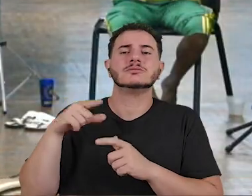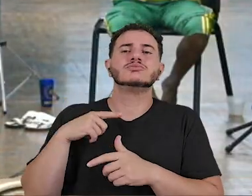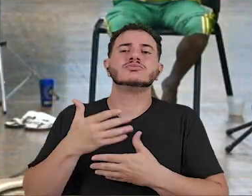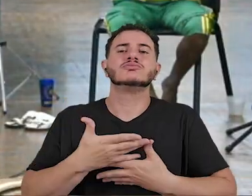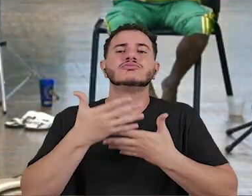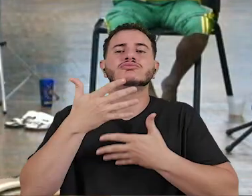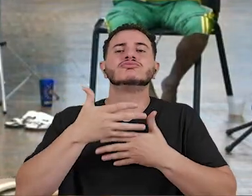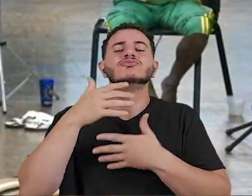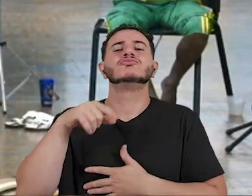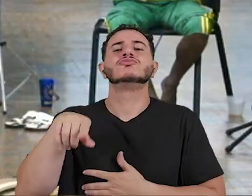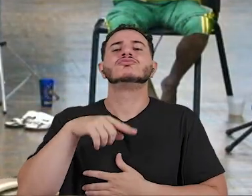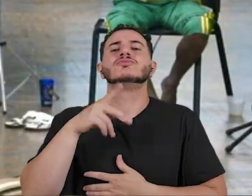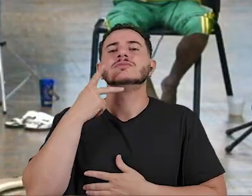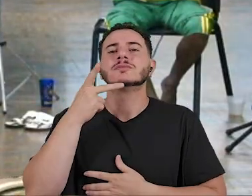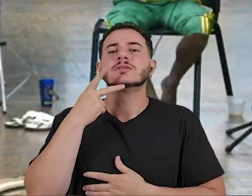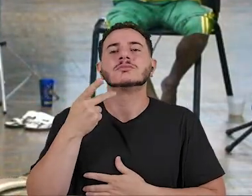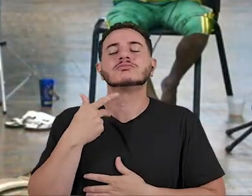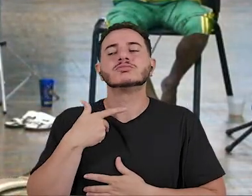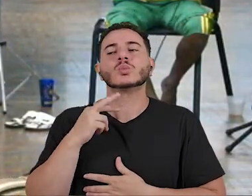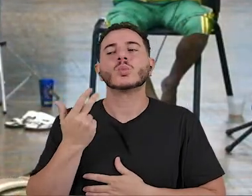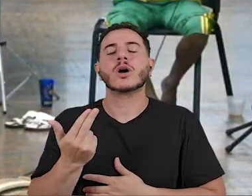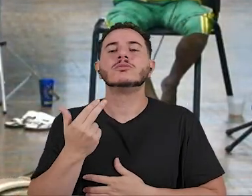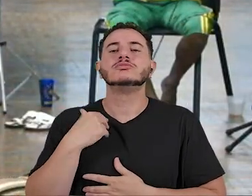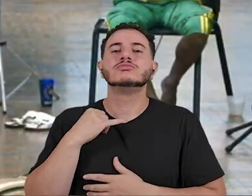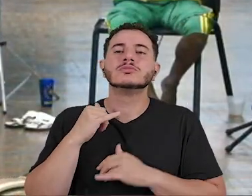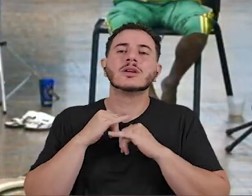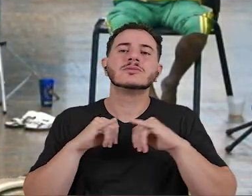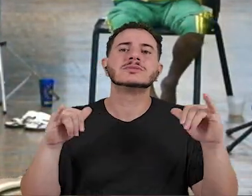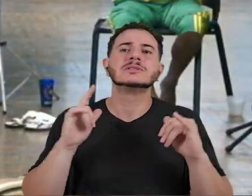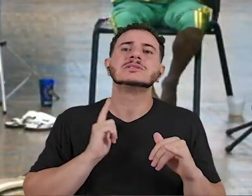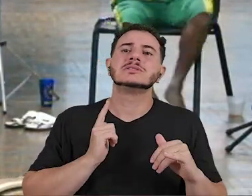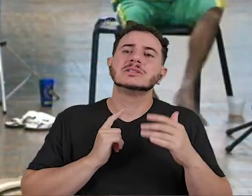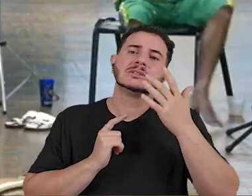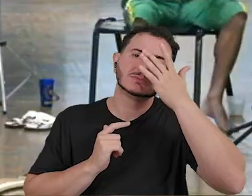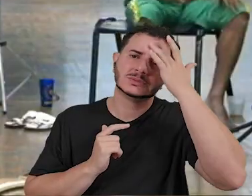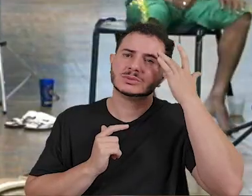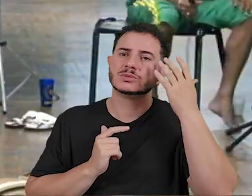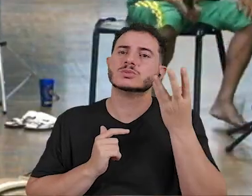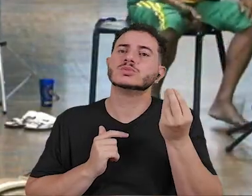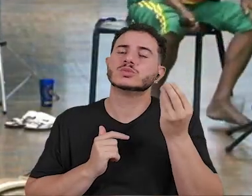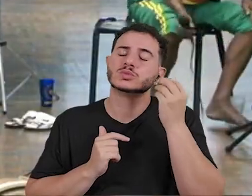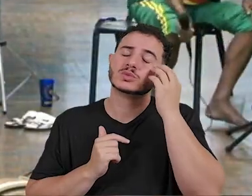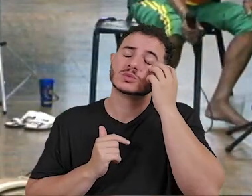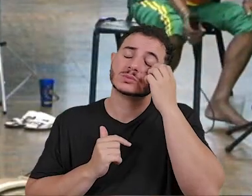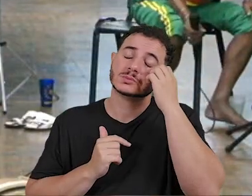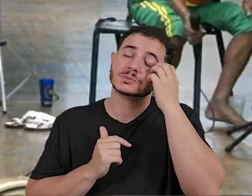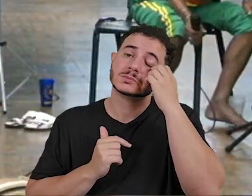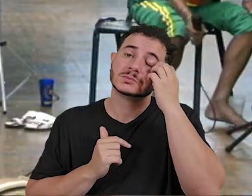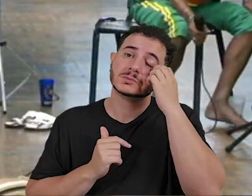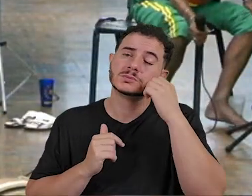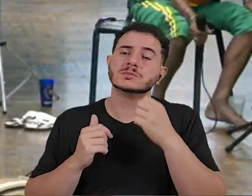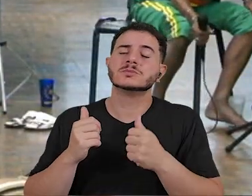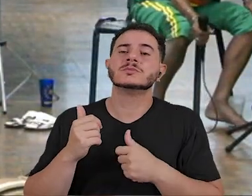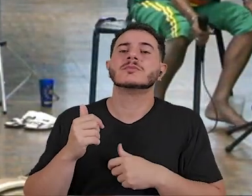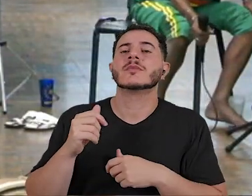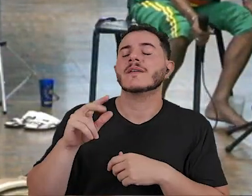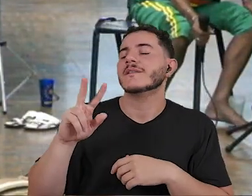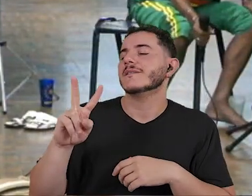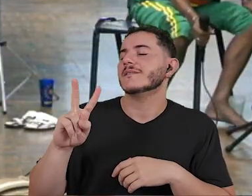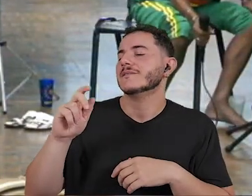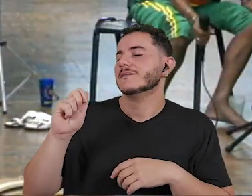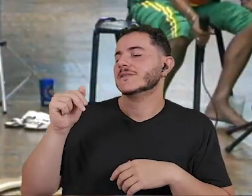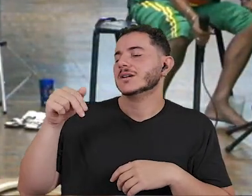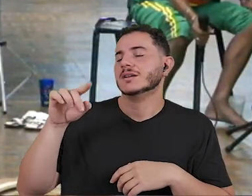Tem muita gente, assim, não vai dar pra falar com todo mundo não, mas tem a Vanderly França, deve ser da família de vocês, né? Pronto, sua